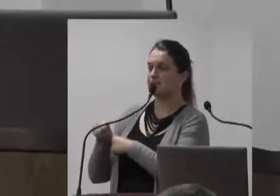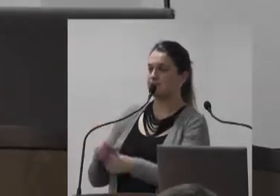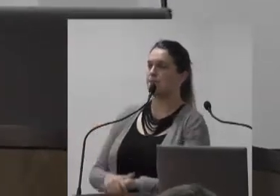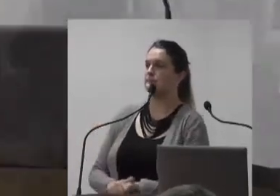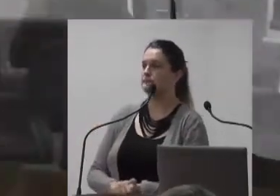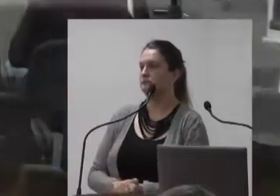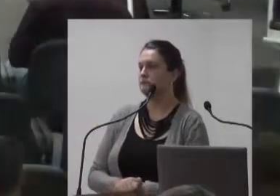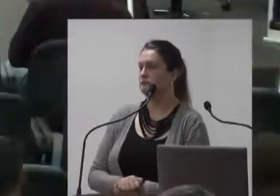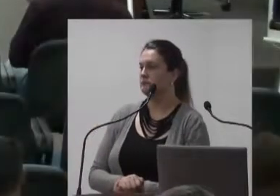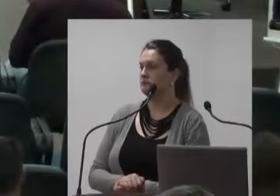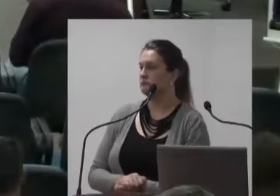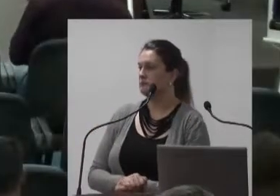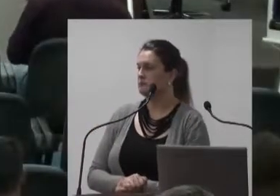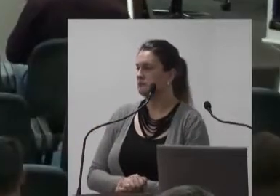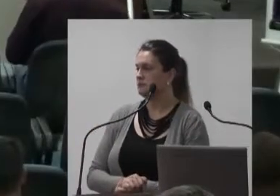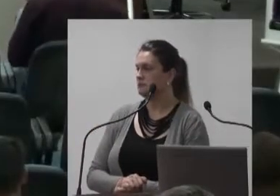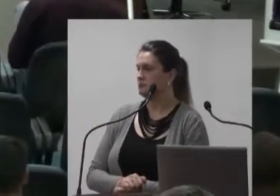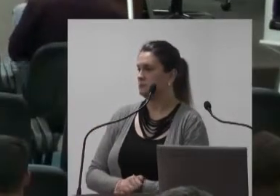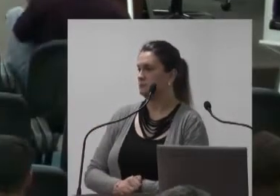sim.